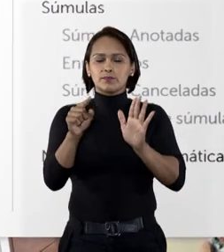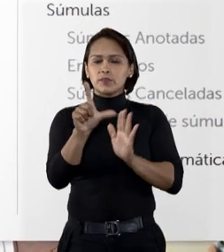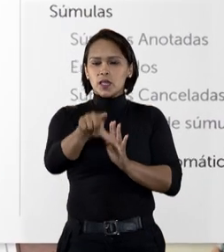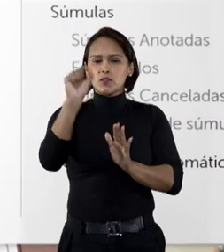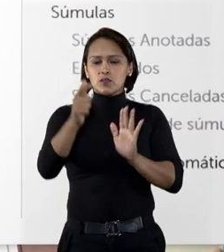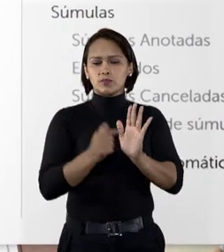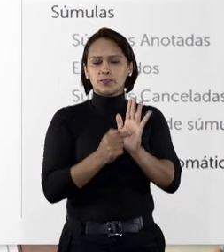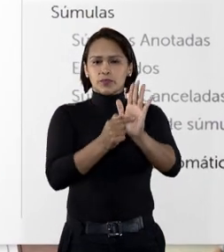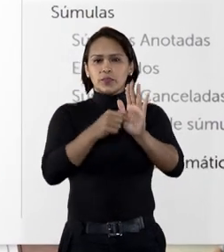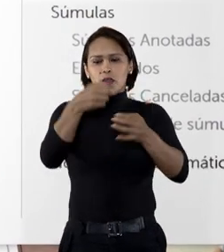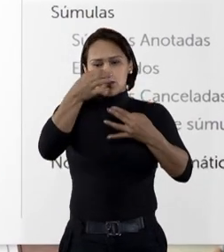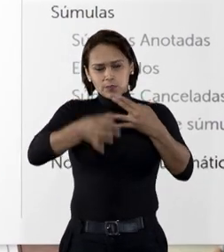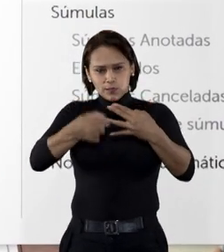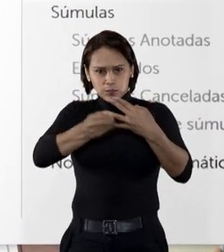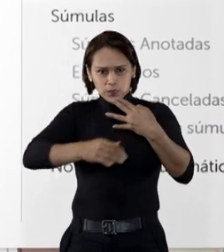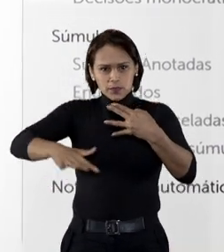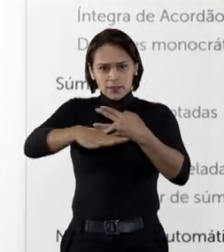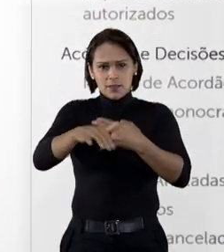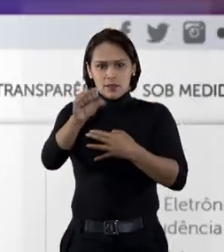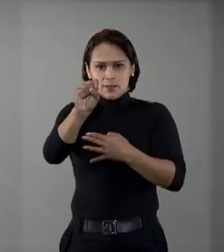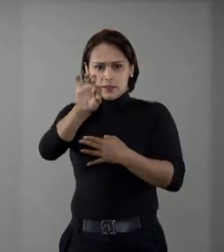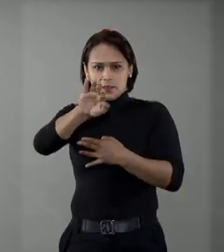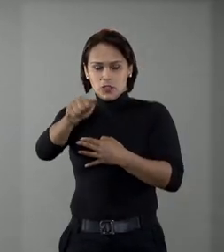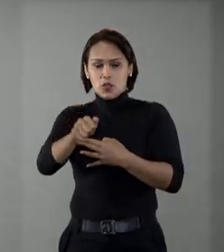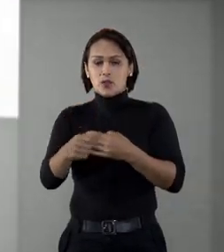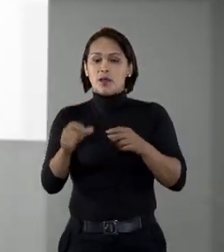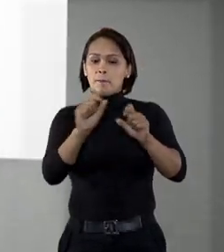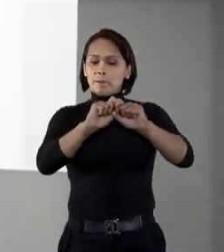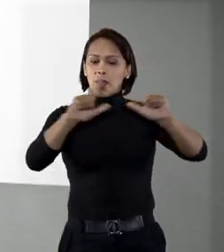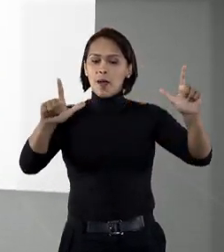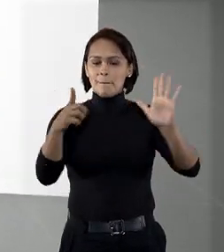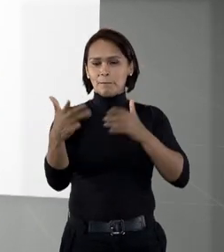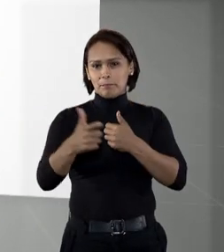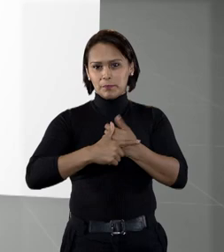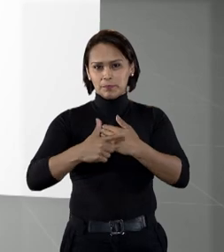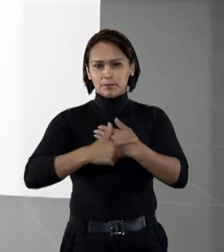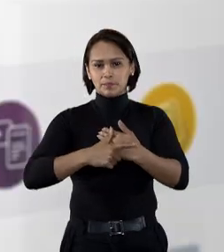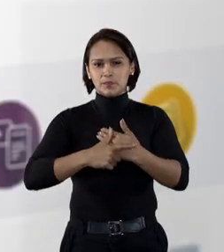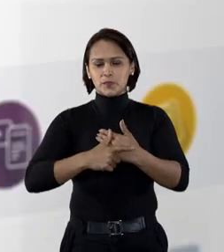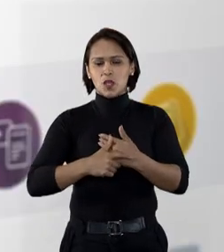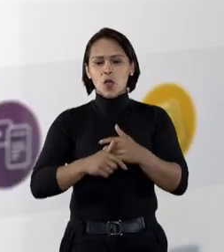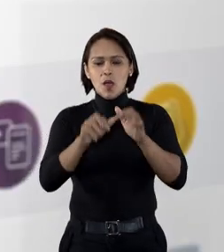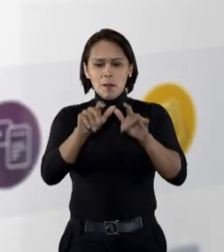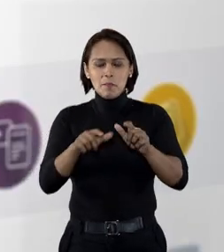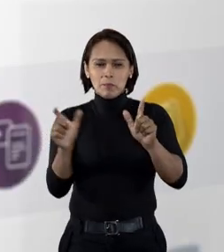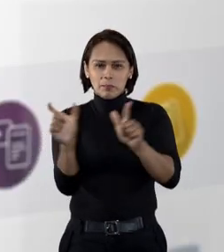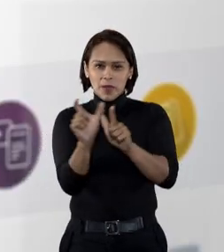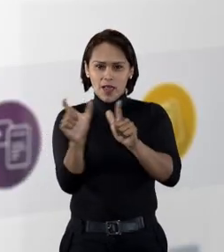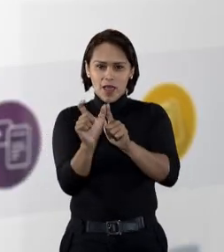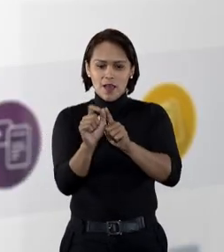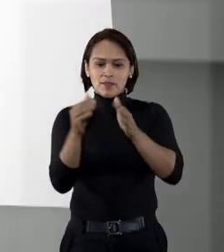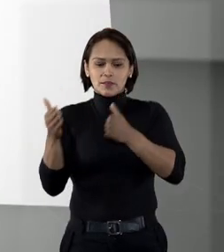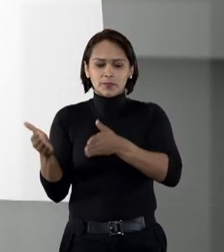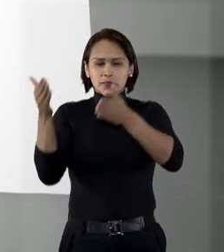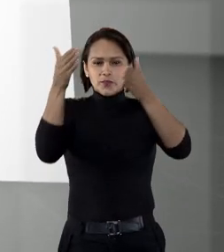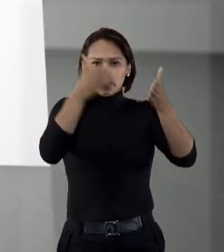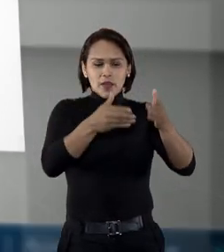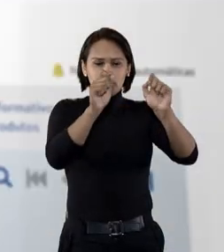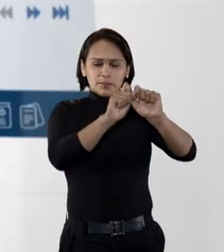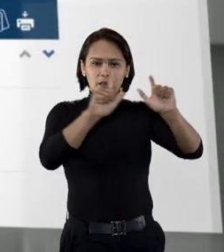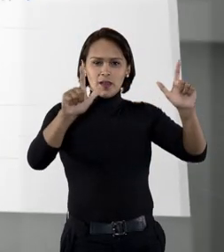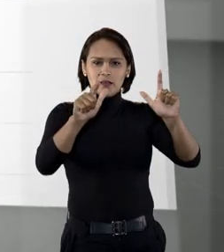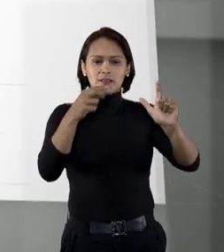seguida, selecione a opção Jurisprudência do STJ. Na página principal, ao digitar uma palavra-chave, você é